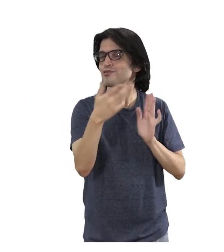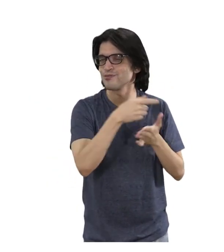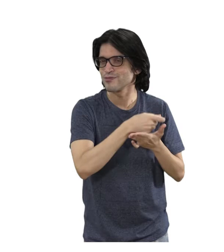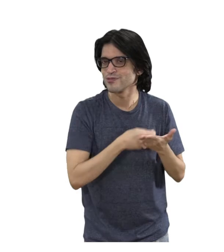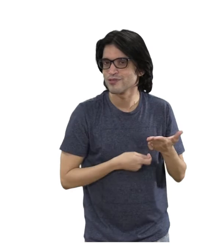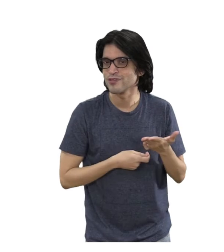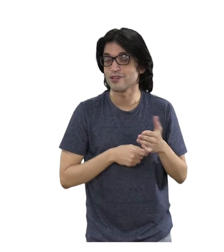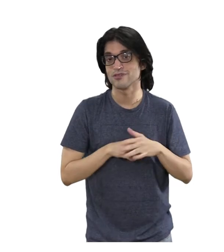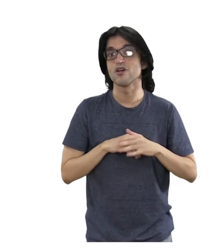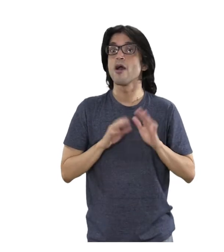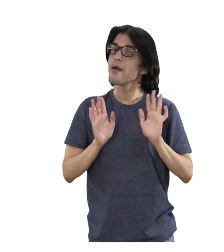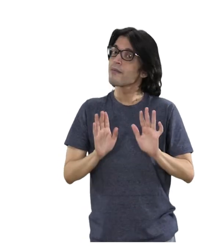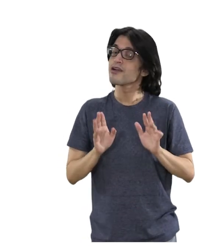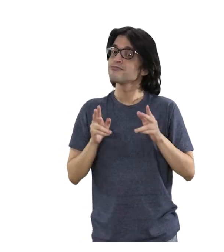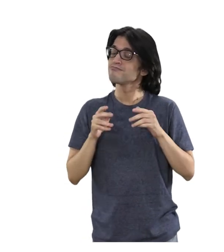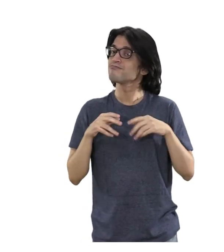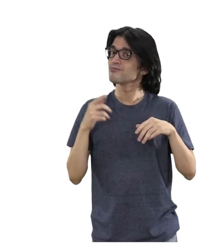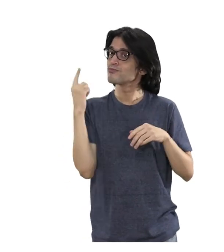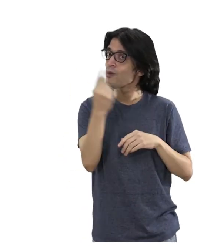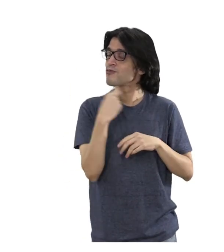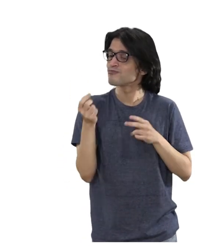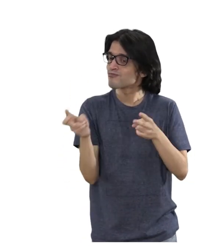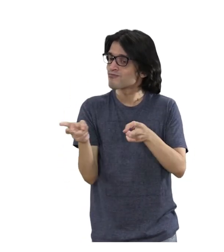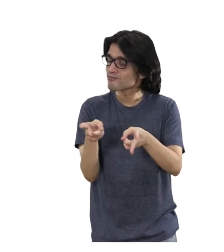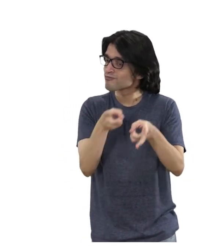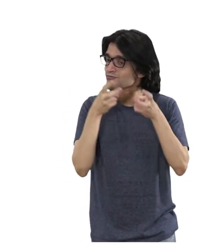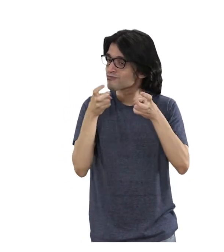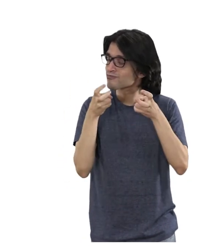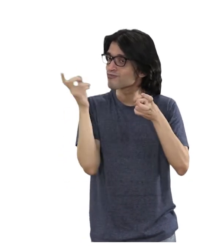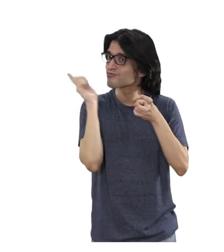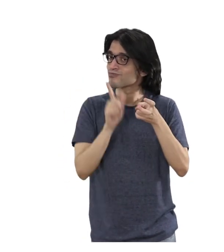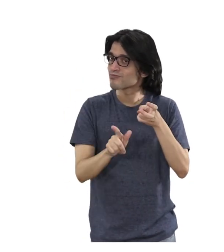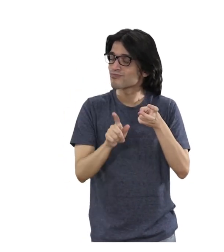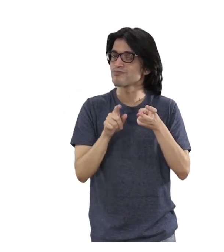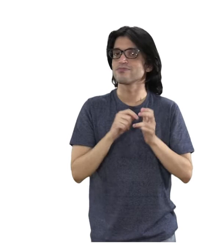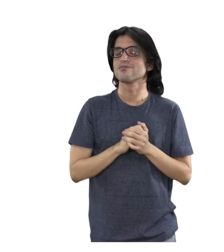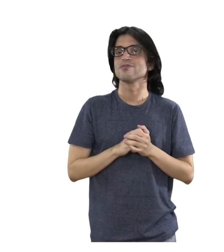possível reconhecer alguns elementos composicionais, como eles, a nossa